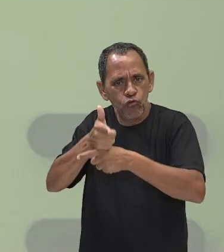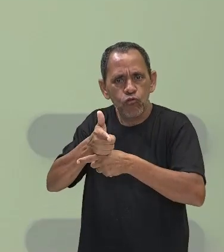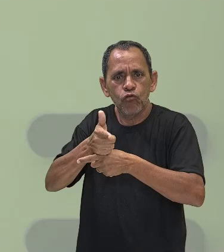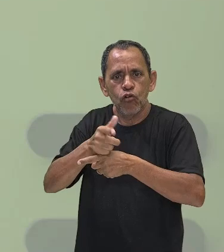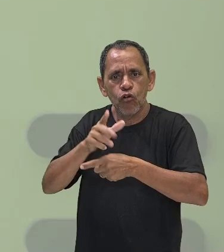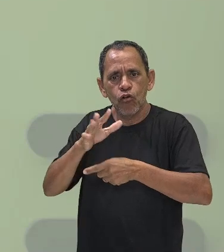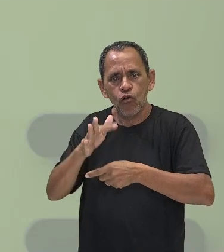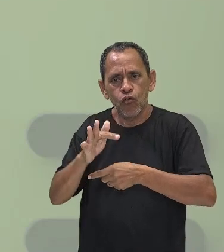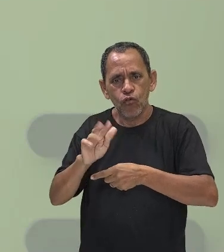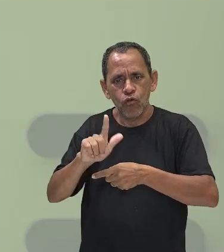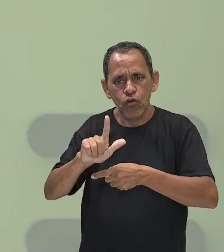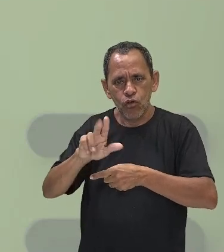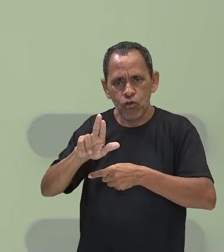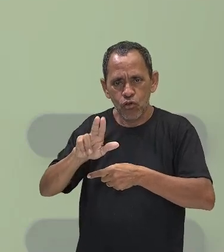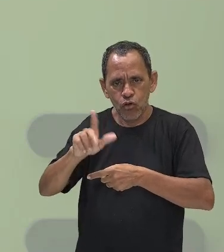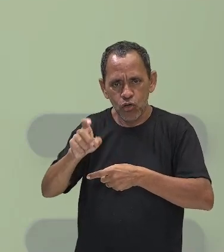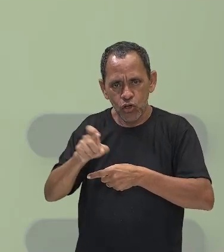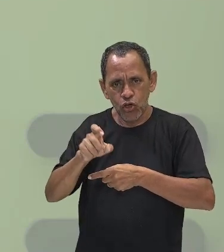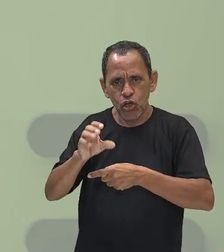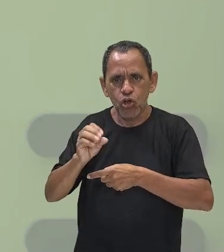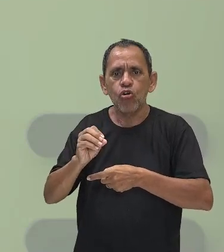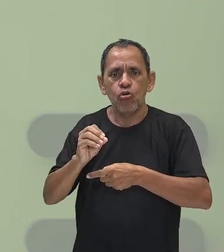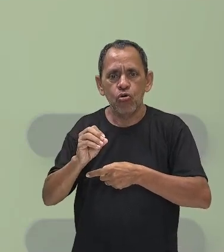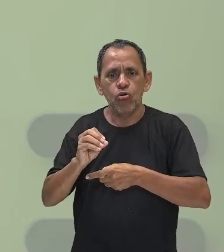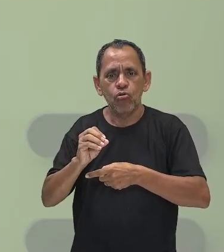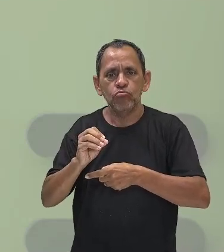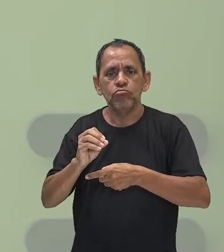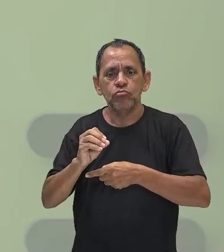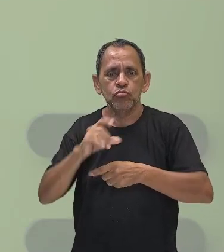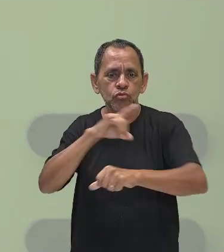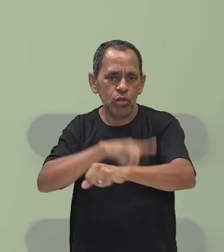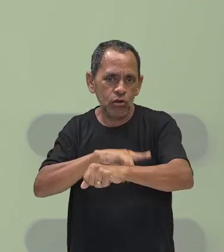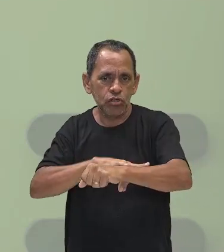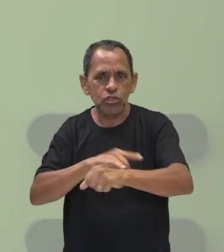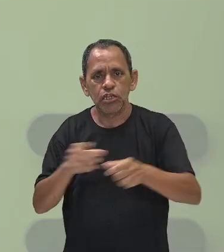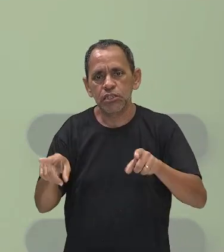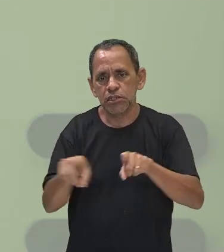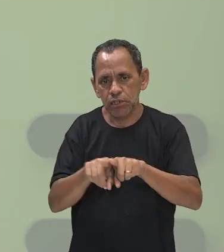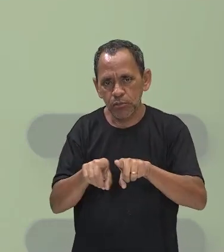É claro que com uma vida saudável e com